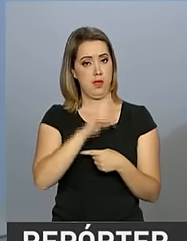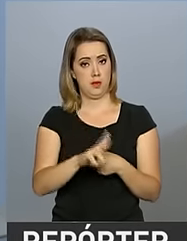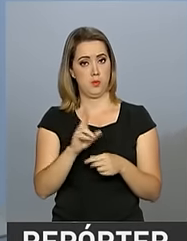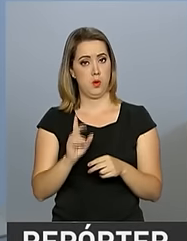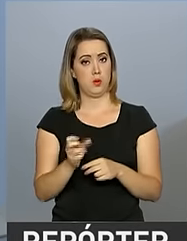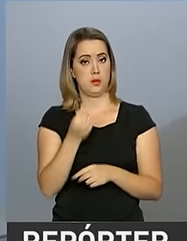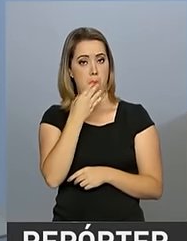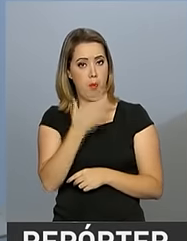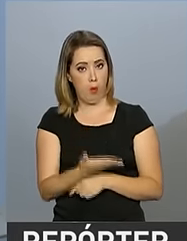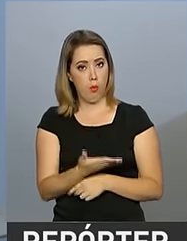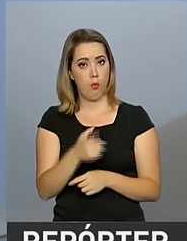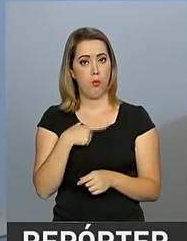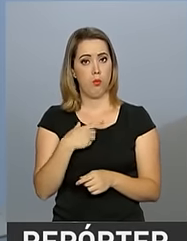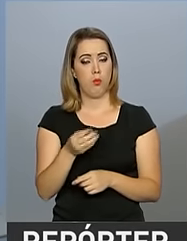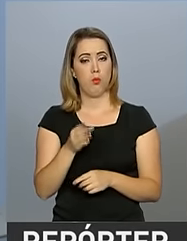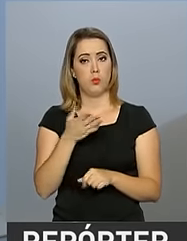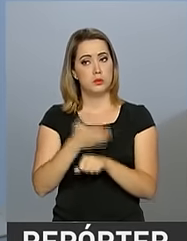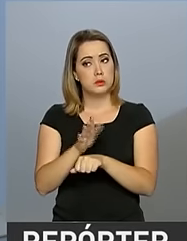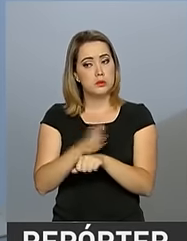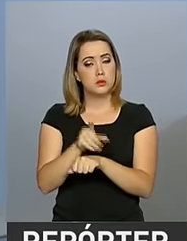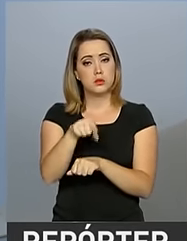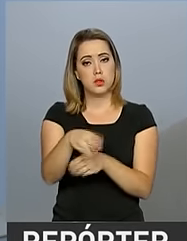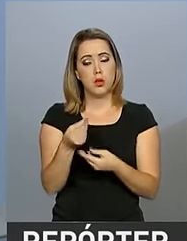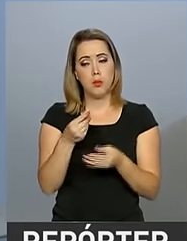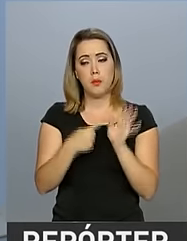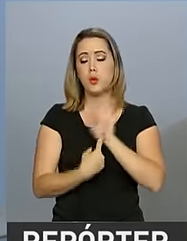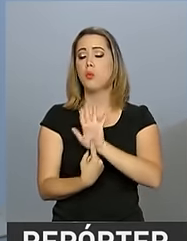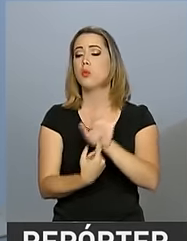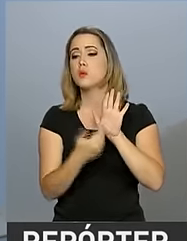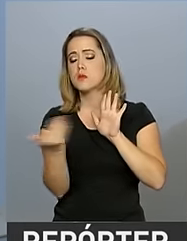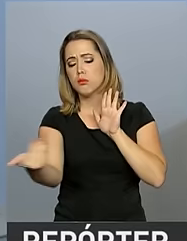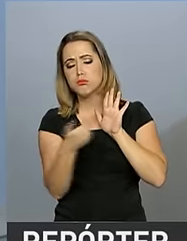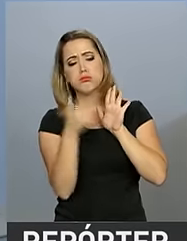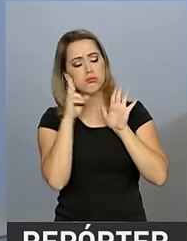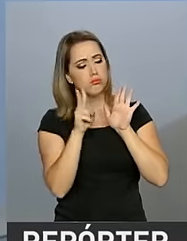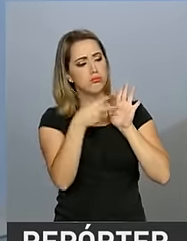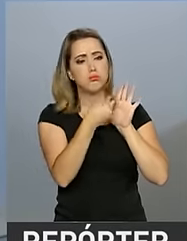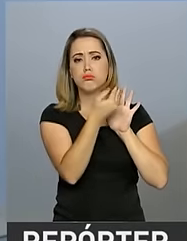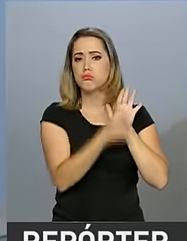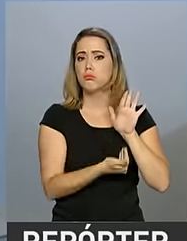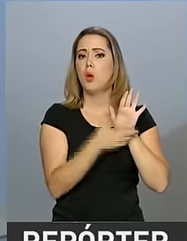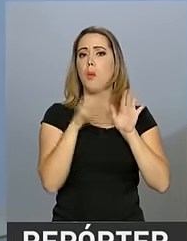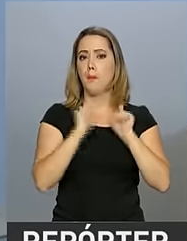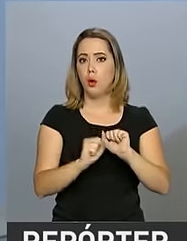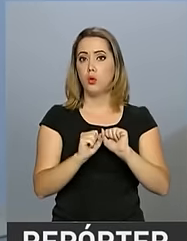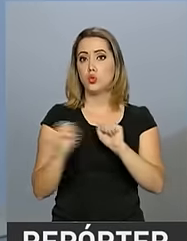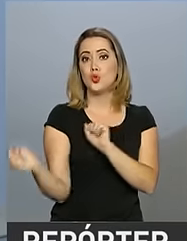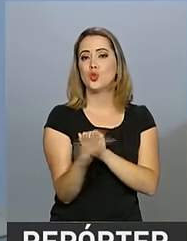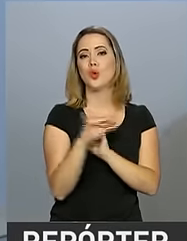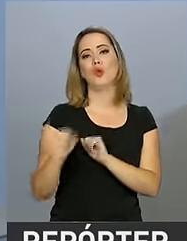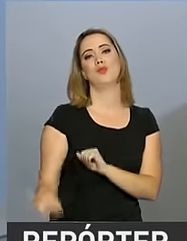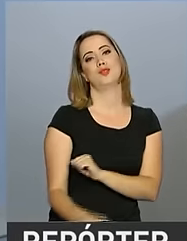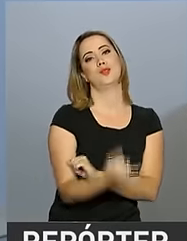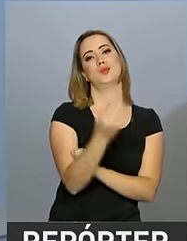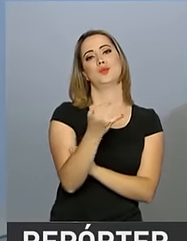positiva, formal, na vida desses jovens, mostrando a eles que é possível eles terem possibilidade de ganhar a